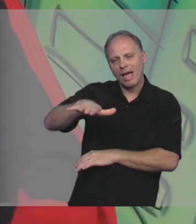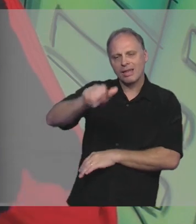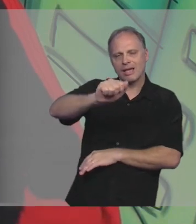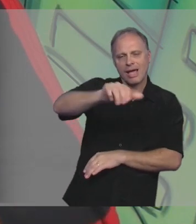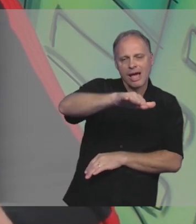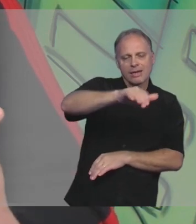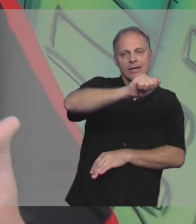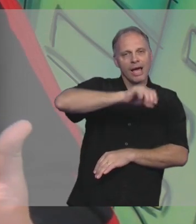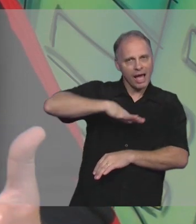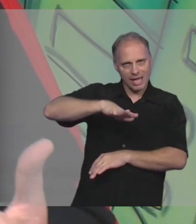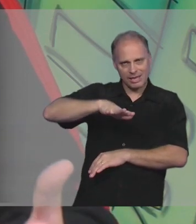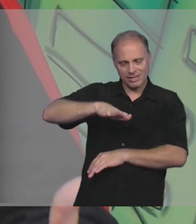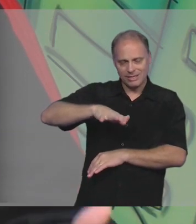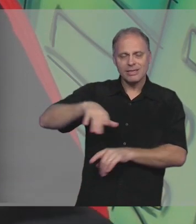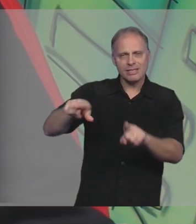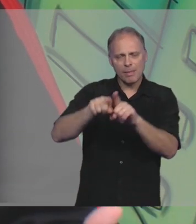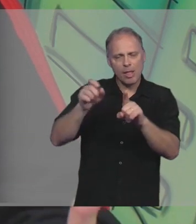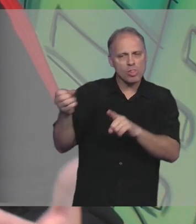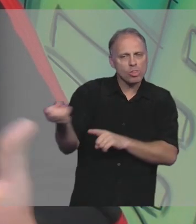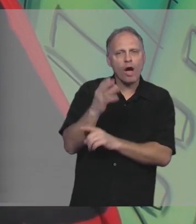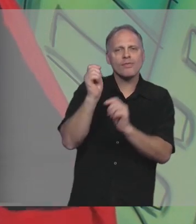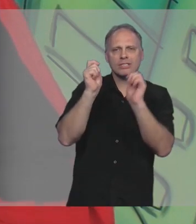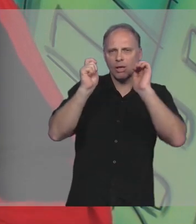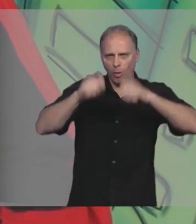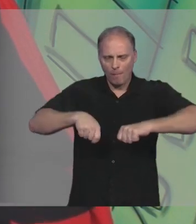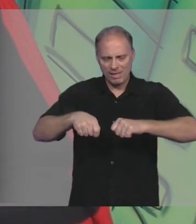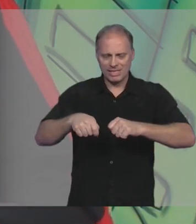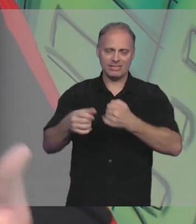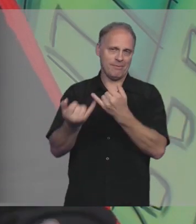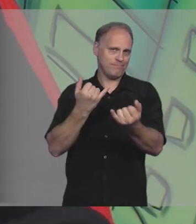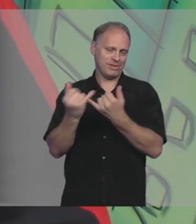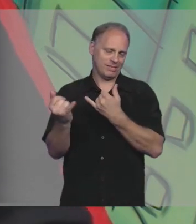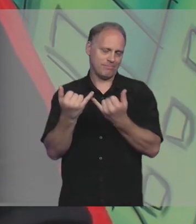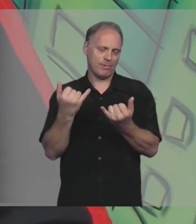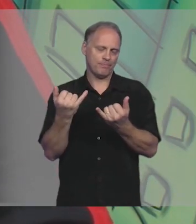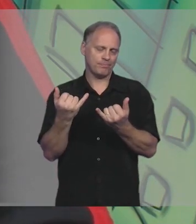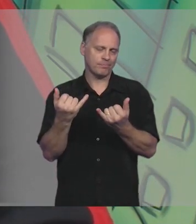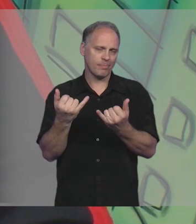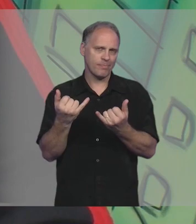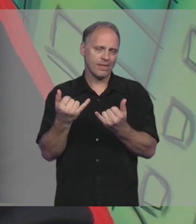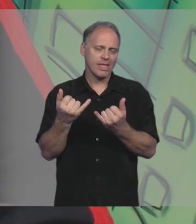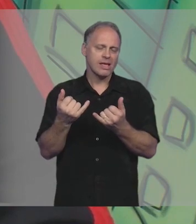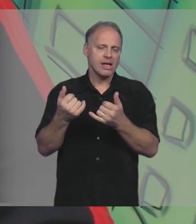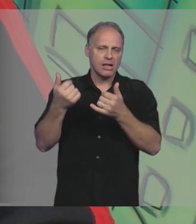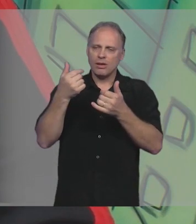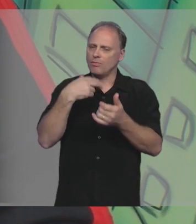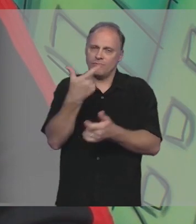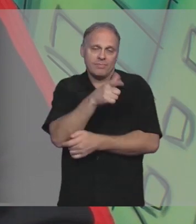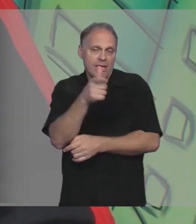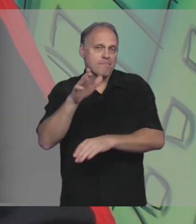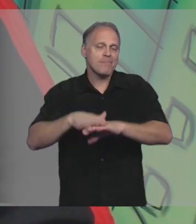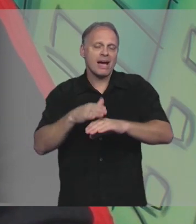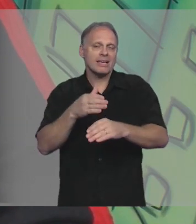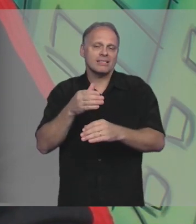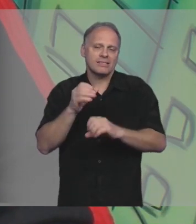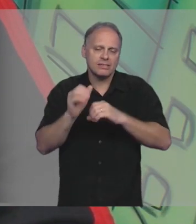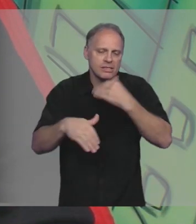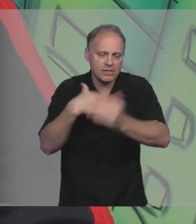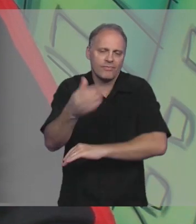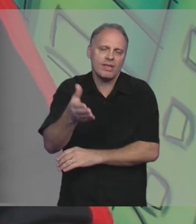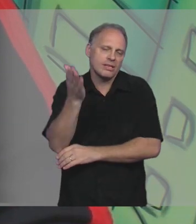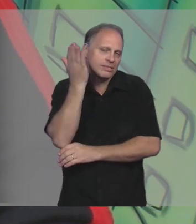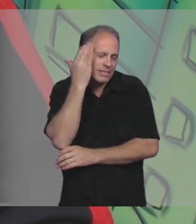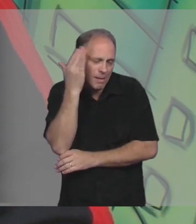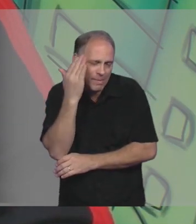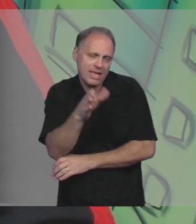agora pelas novas competências, tá? Deixamos de buscar desenvolver saberes,